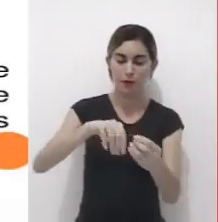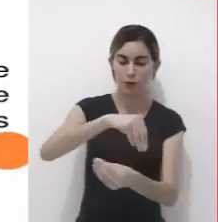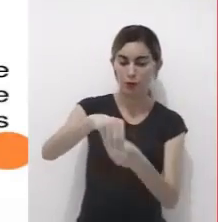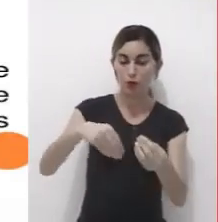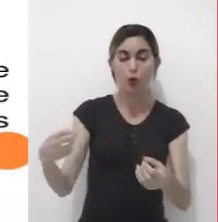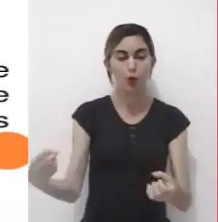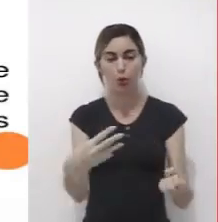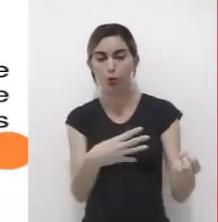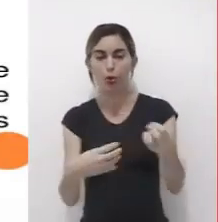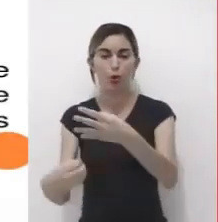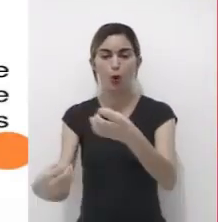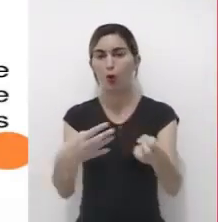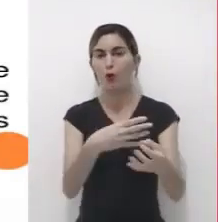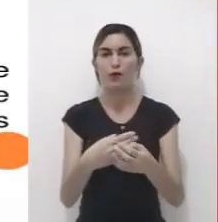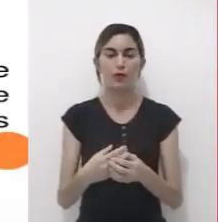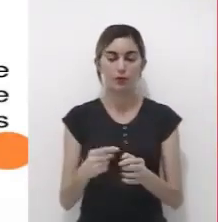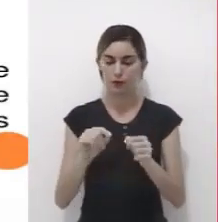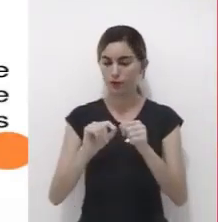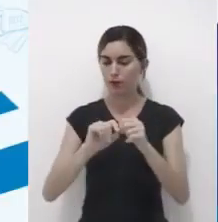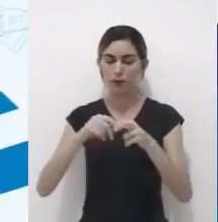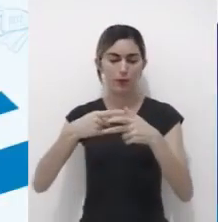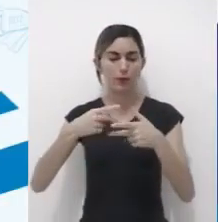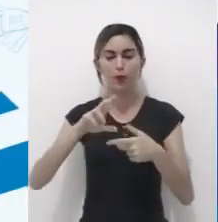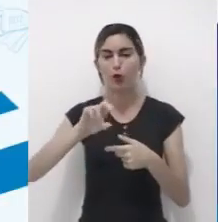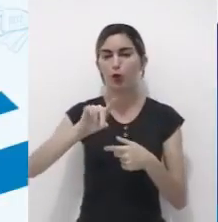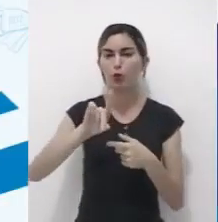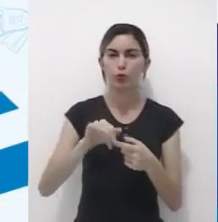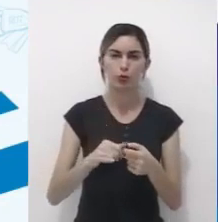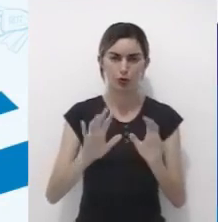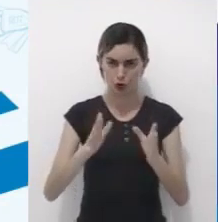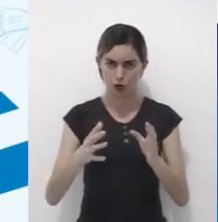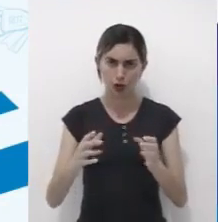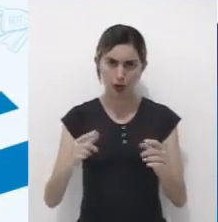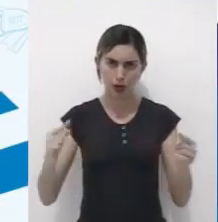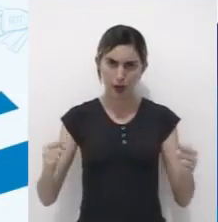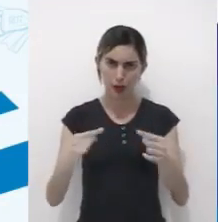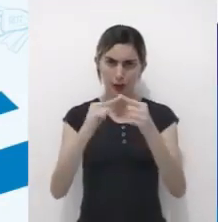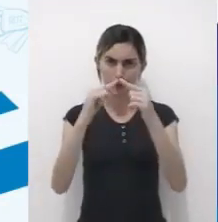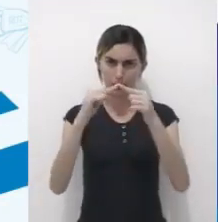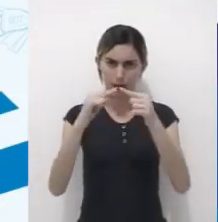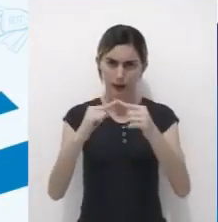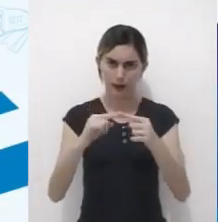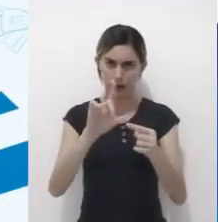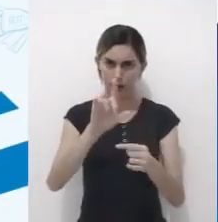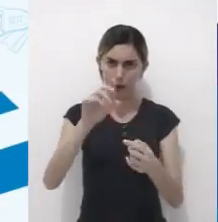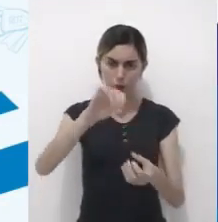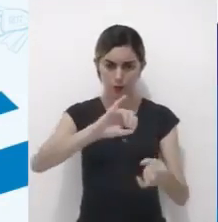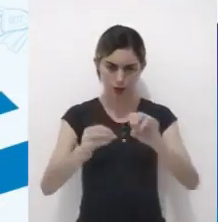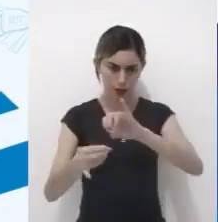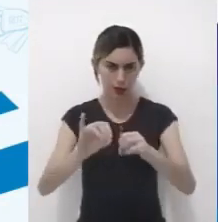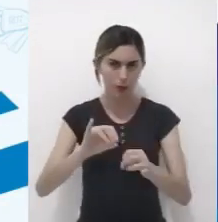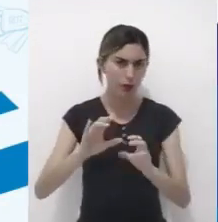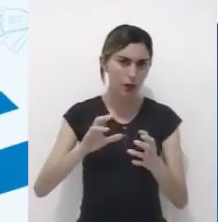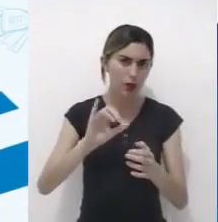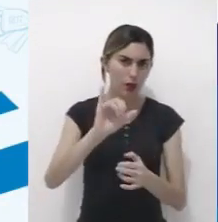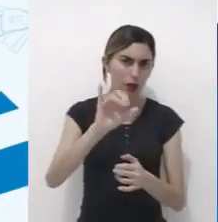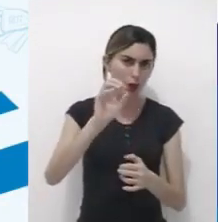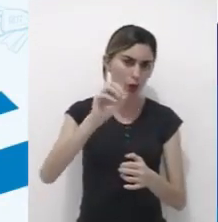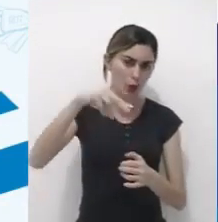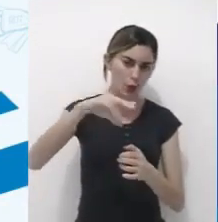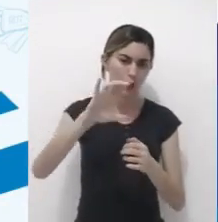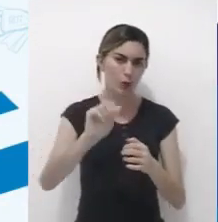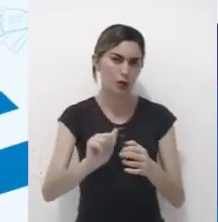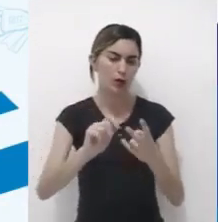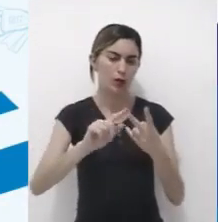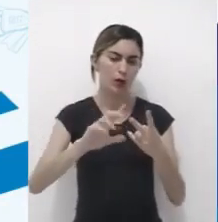novas ligações, gerando ali os produtos. Já ouviram falar de ligações químicas? Não? Ligação